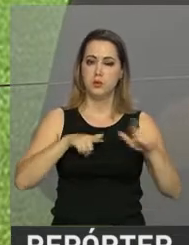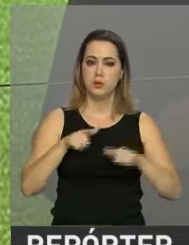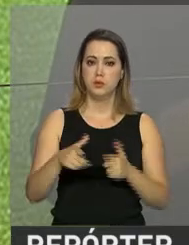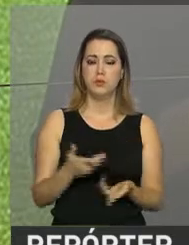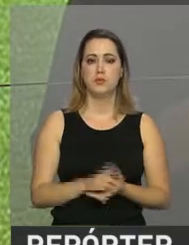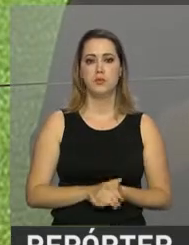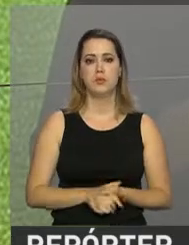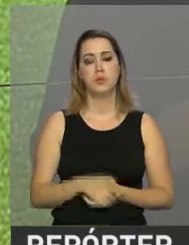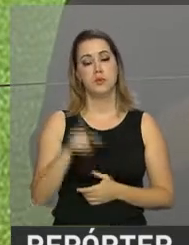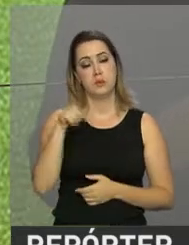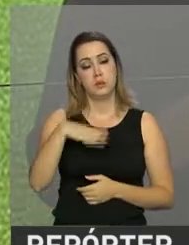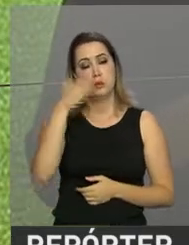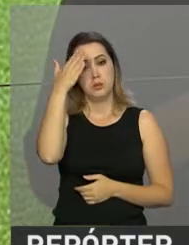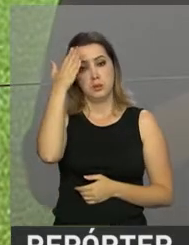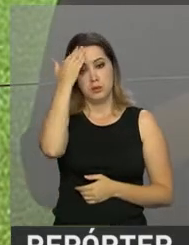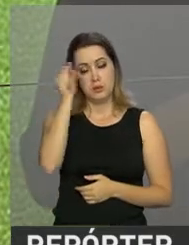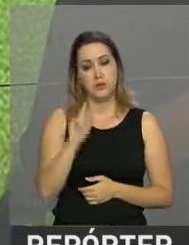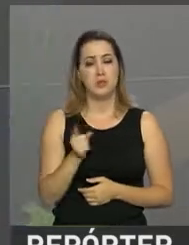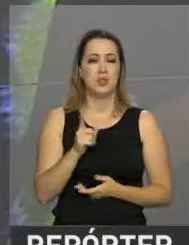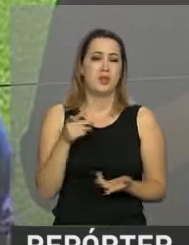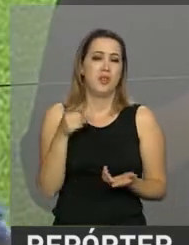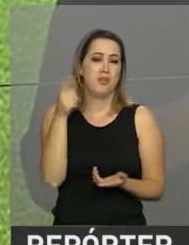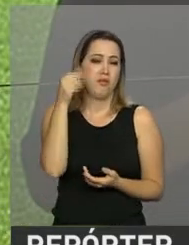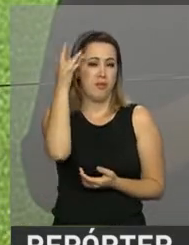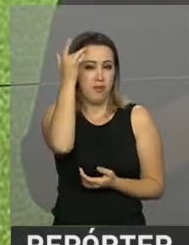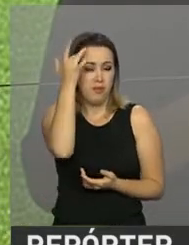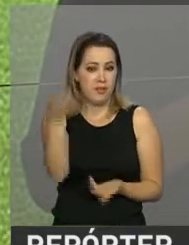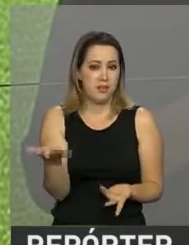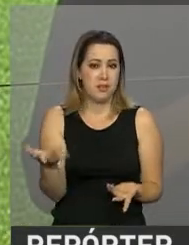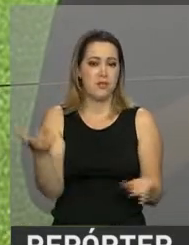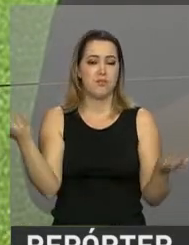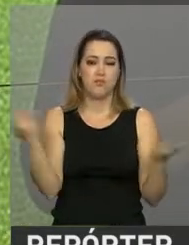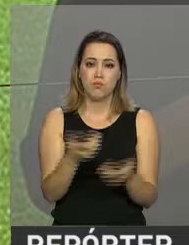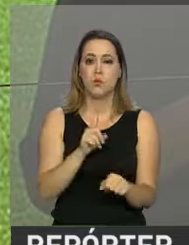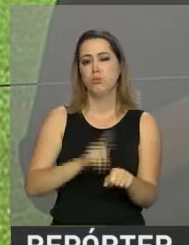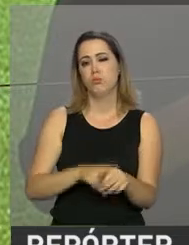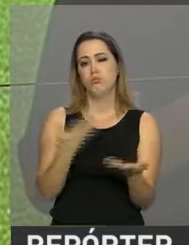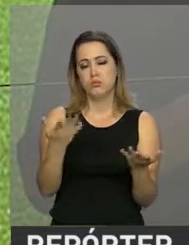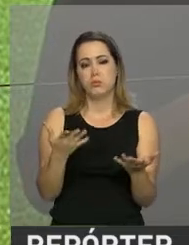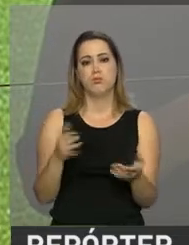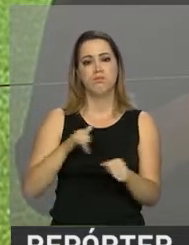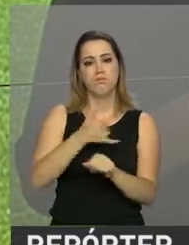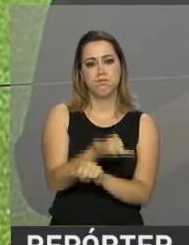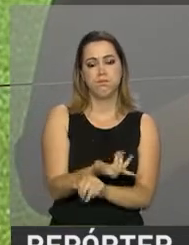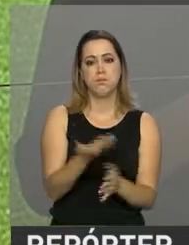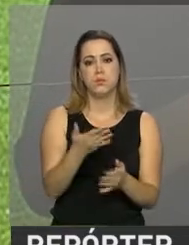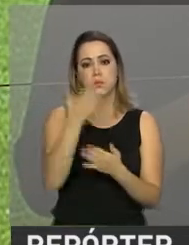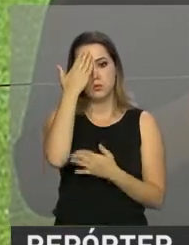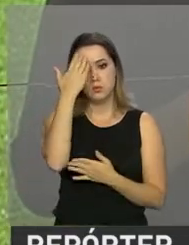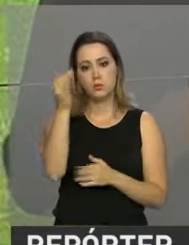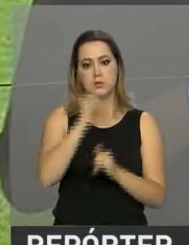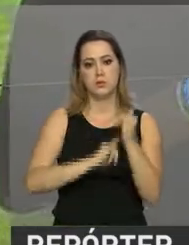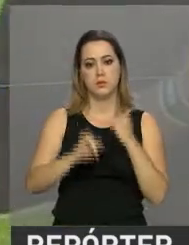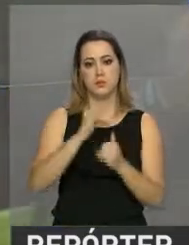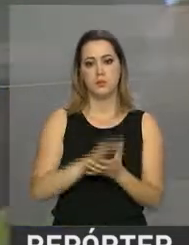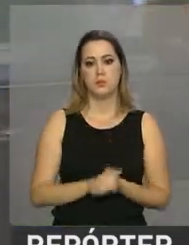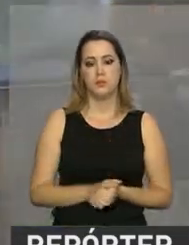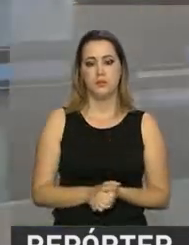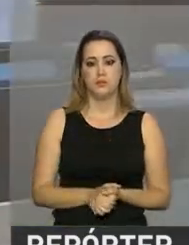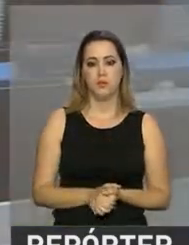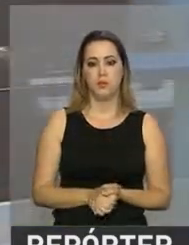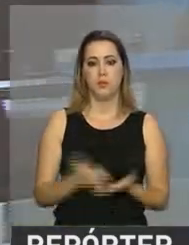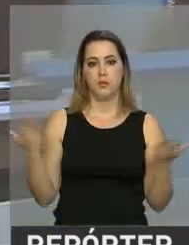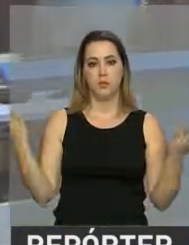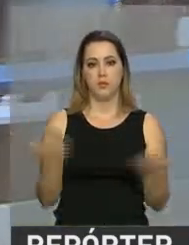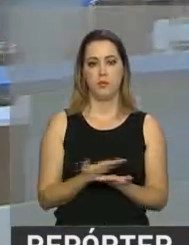por aí. Eu sei que não é fácil trabalhar numa situação, numa tragédia como essa. Muito obrigado pela sua participação, tá? E esta